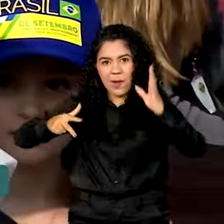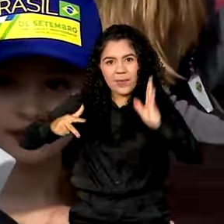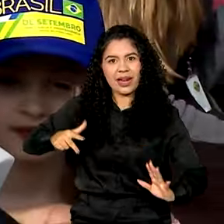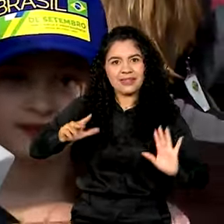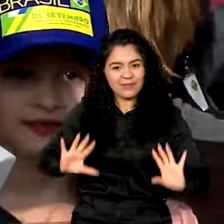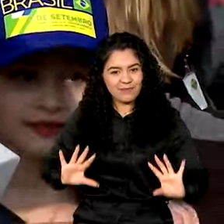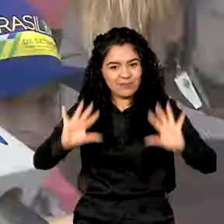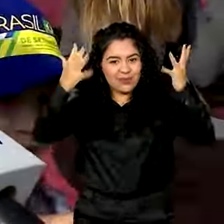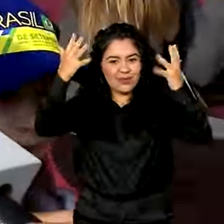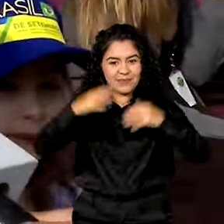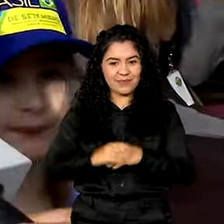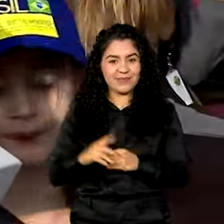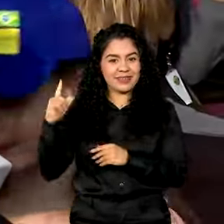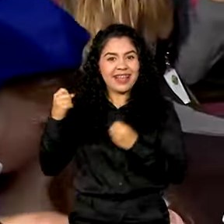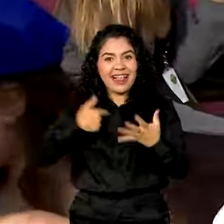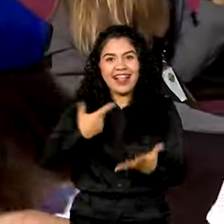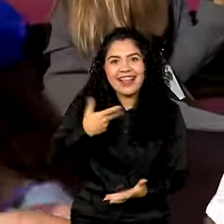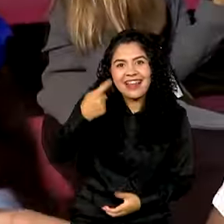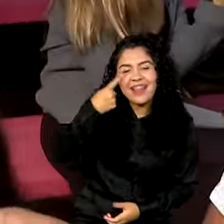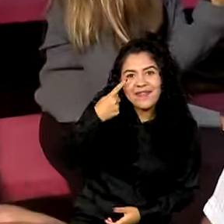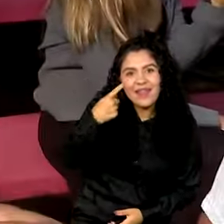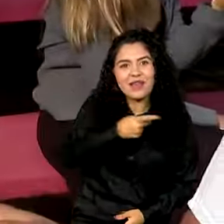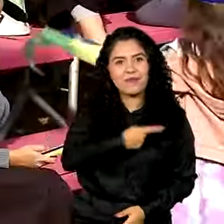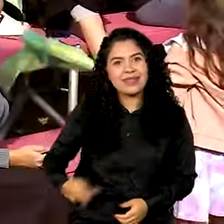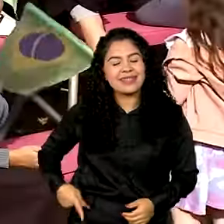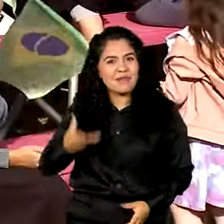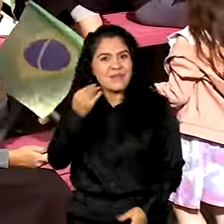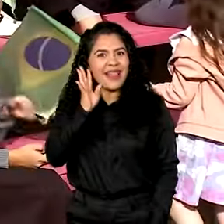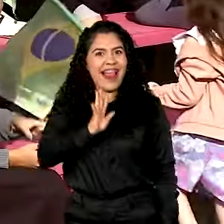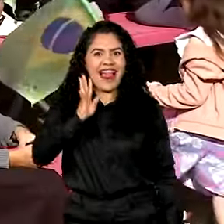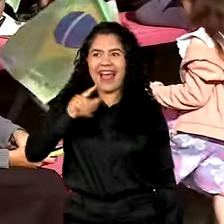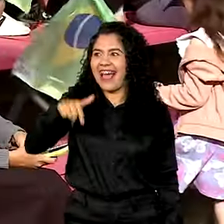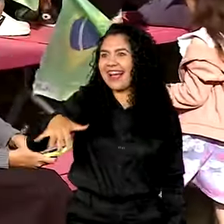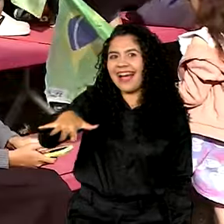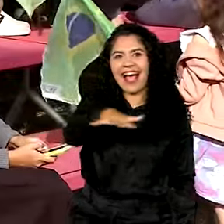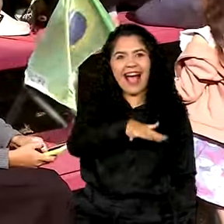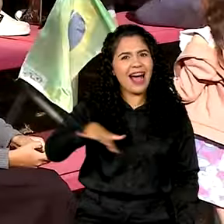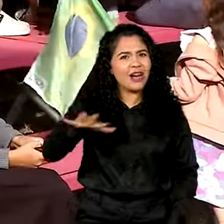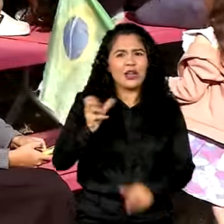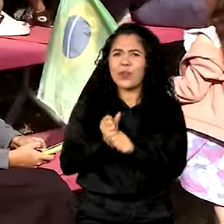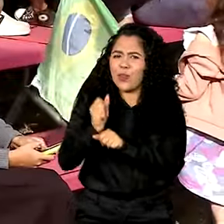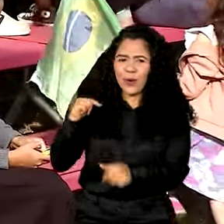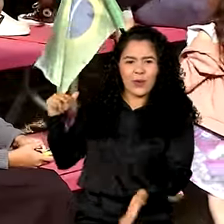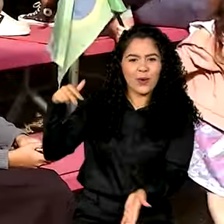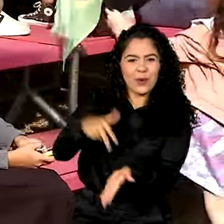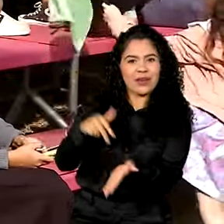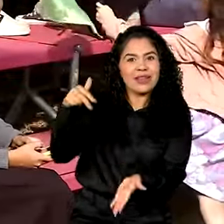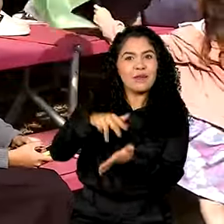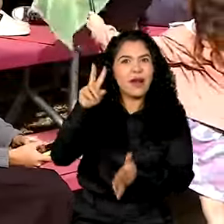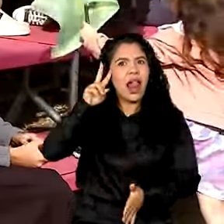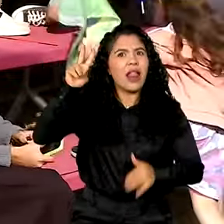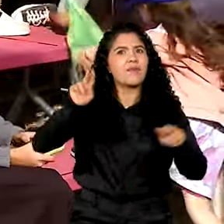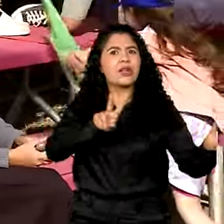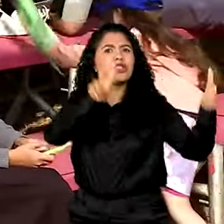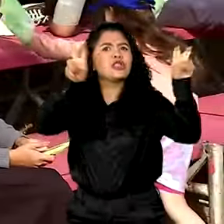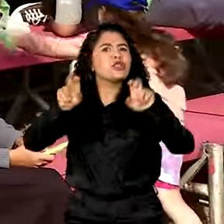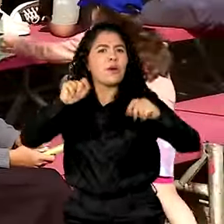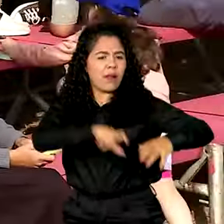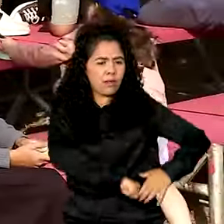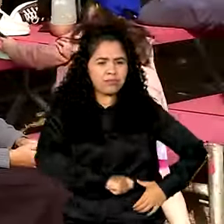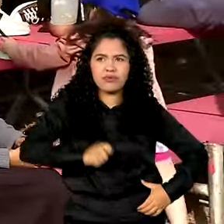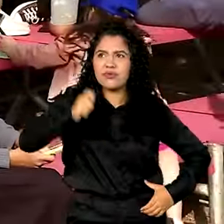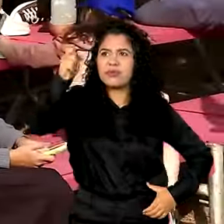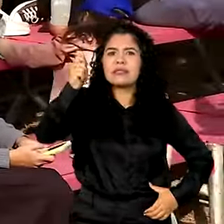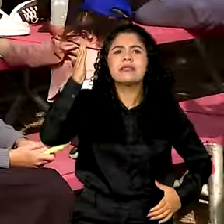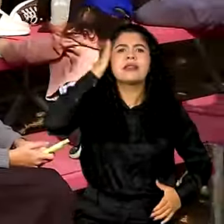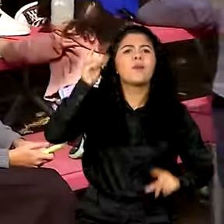ver o presidente. Eu também estou achando muito legal aqui. Todo ano a gente vem para poder lembrar da nossa independência, né? A gente tem que saber